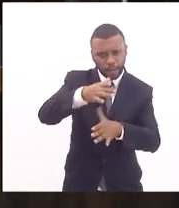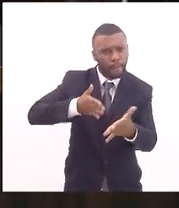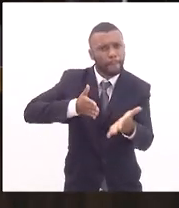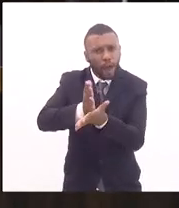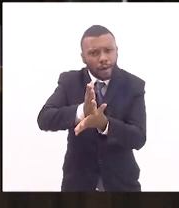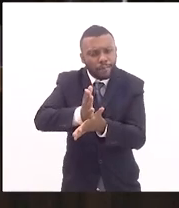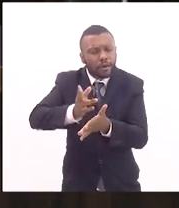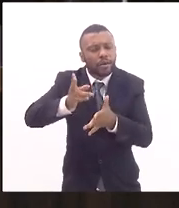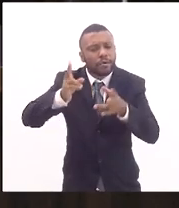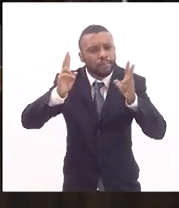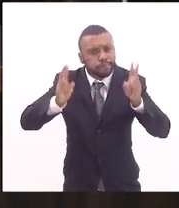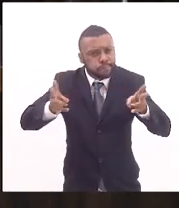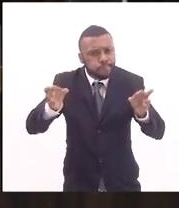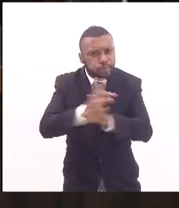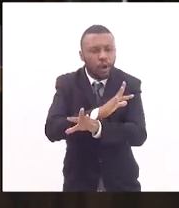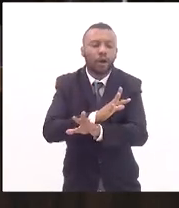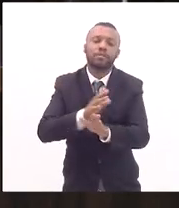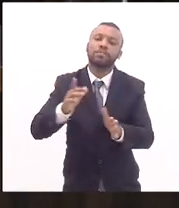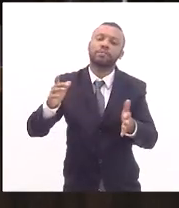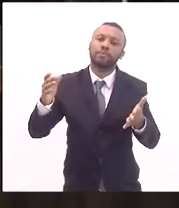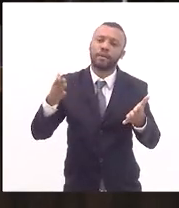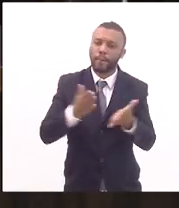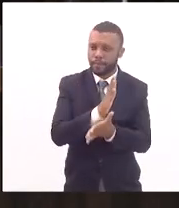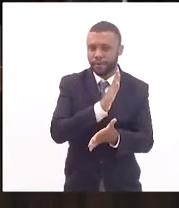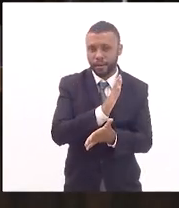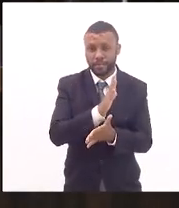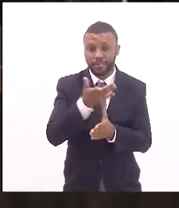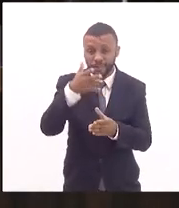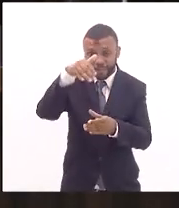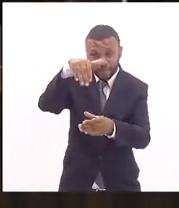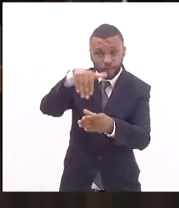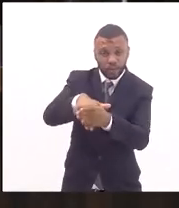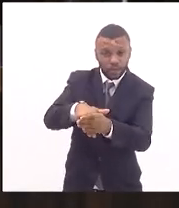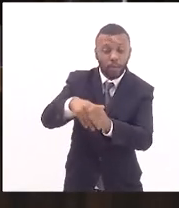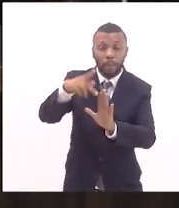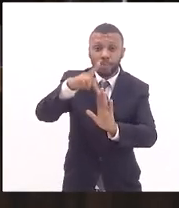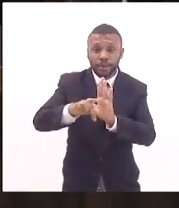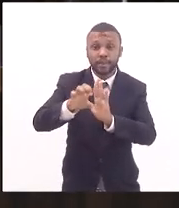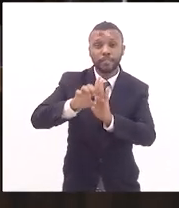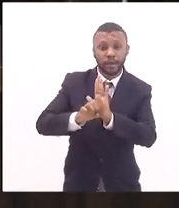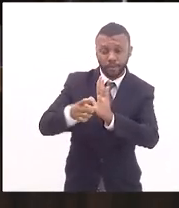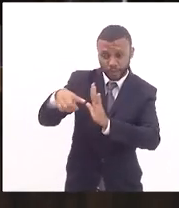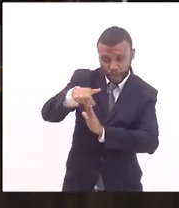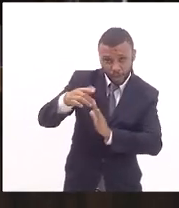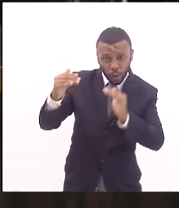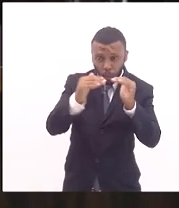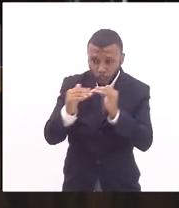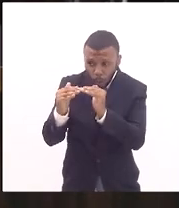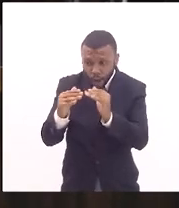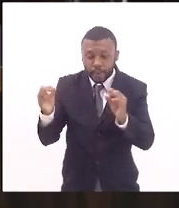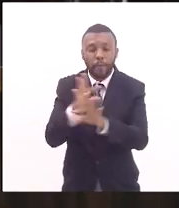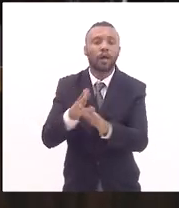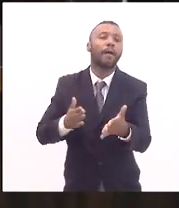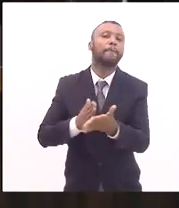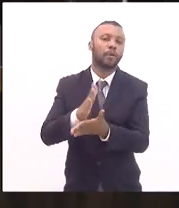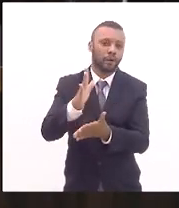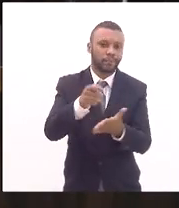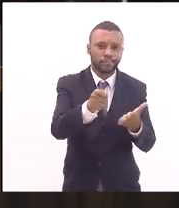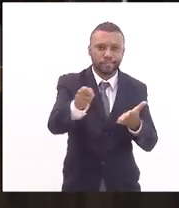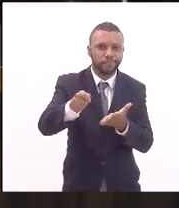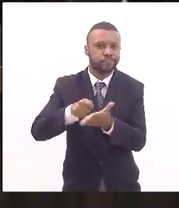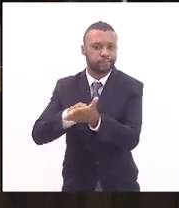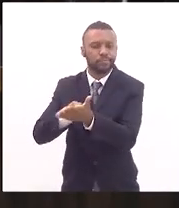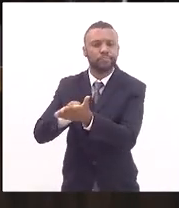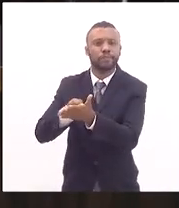permaneçam Como estão aprovada em votação projeto assim emendado seus que aprovam permaneçam Como estão aprovado vai